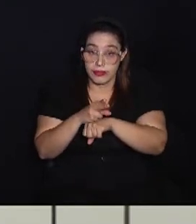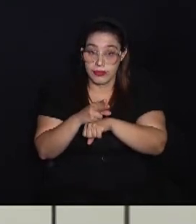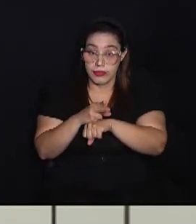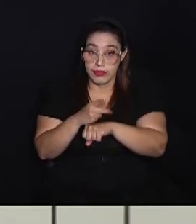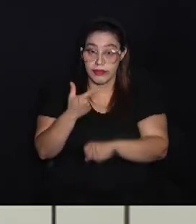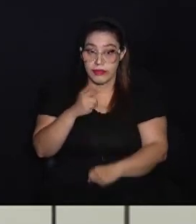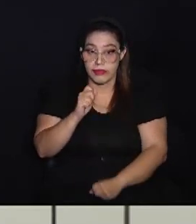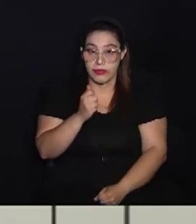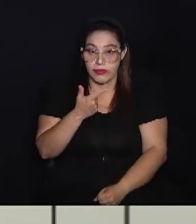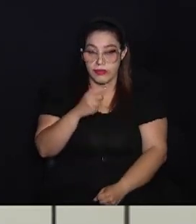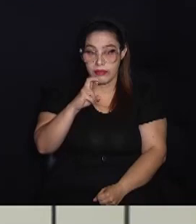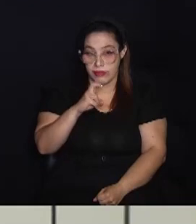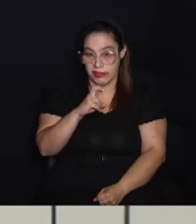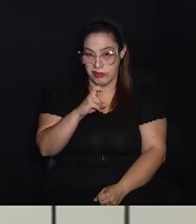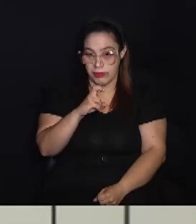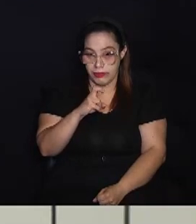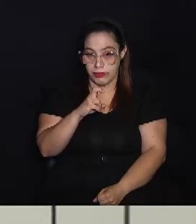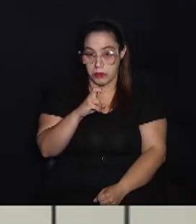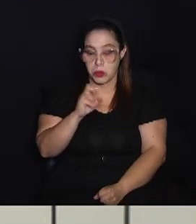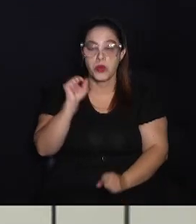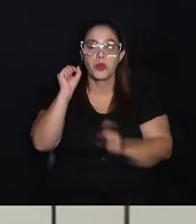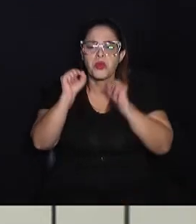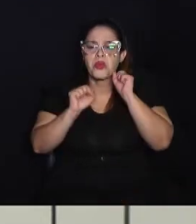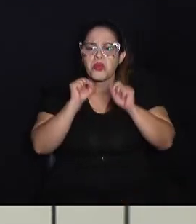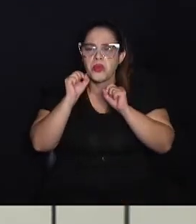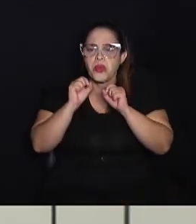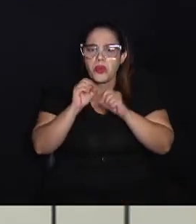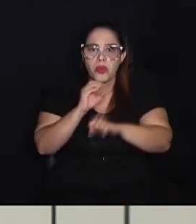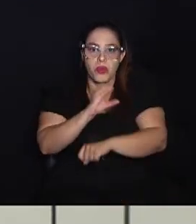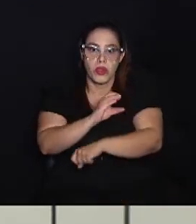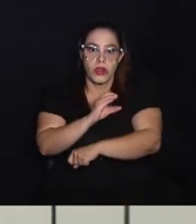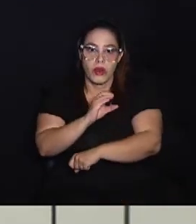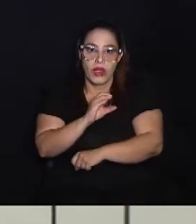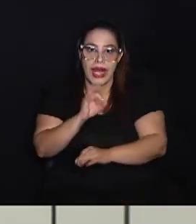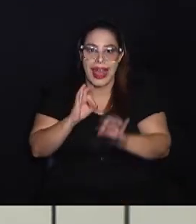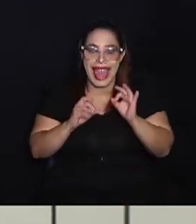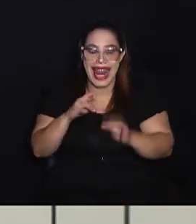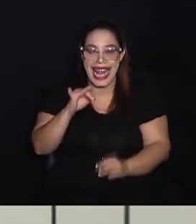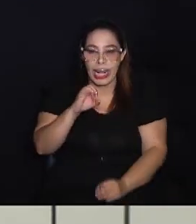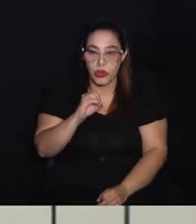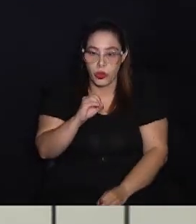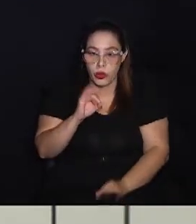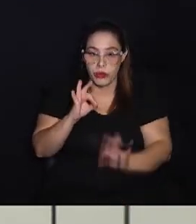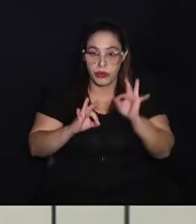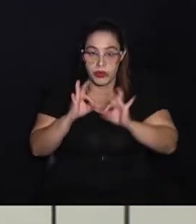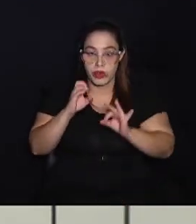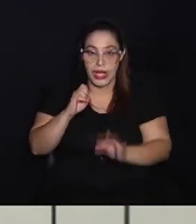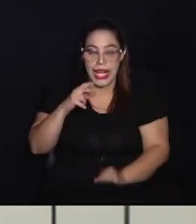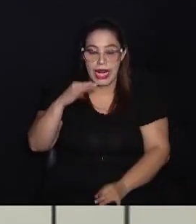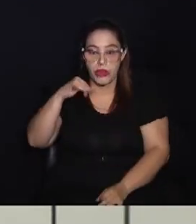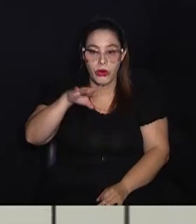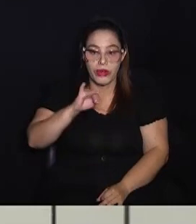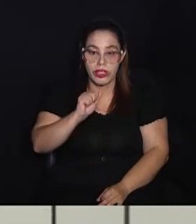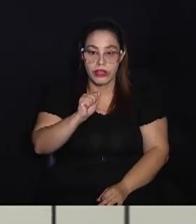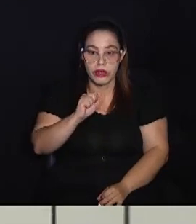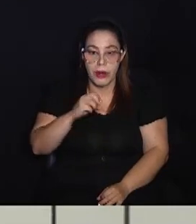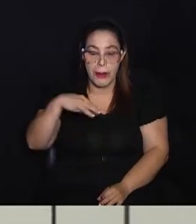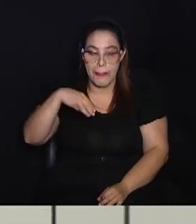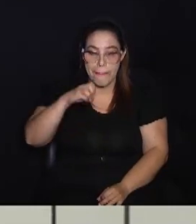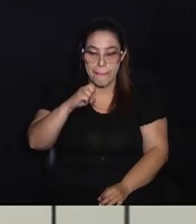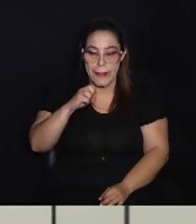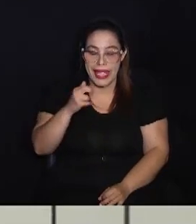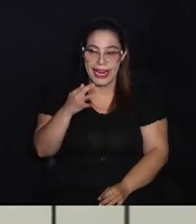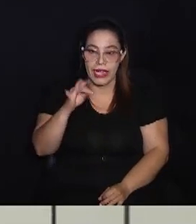estágio 2025. Então, quem estiver cursando eletrotécnica, eletrônica,